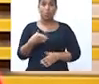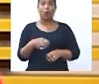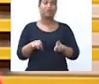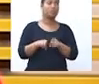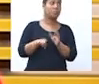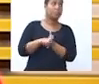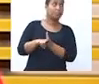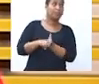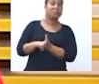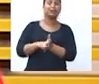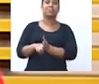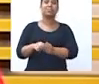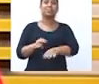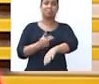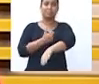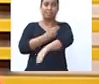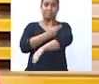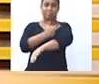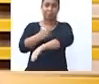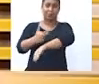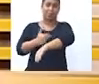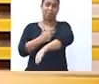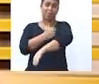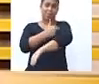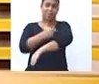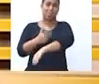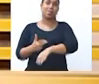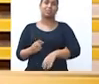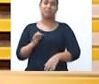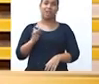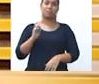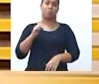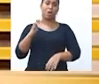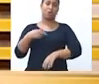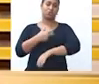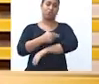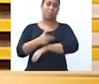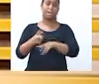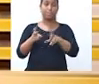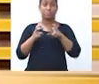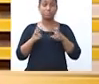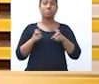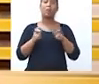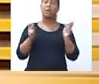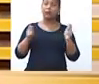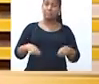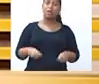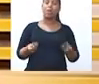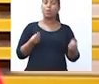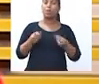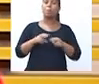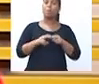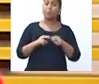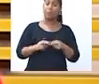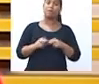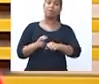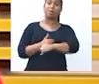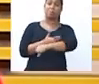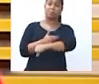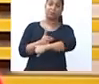novas pesquisas em relação à tatuagem. Então, você pode reconhecer a pessoa por meio